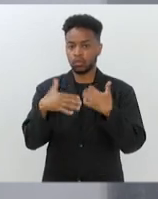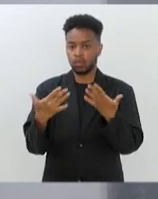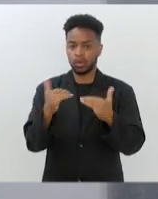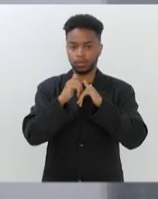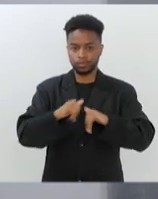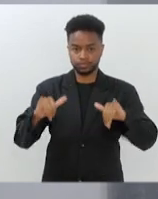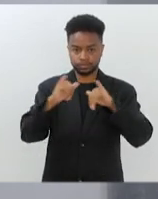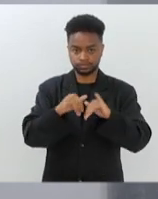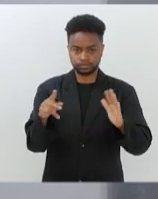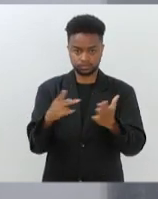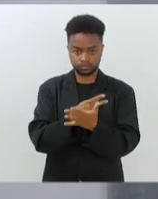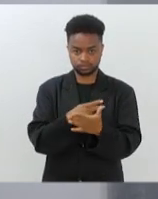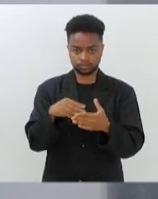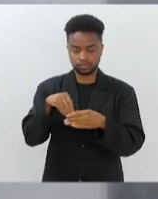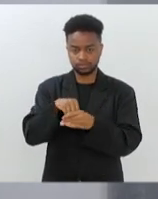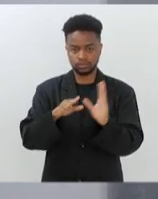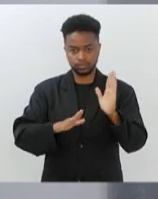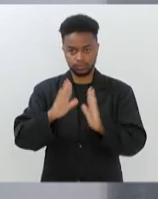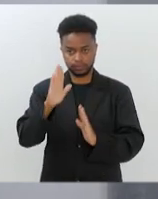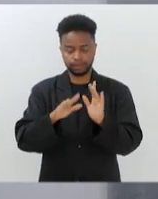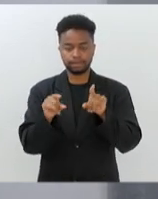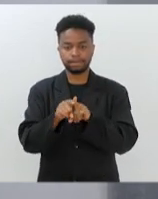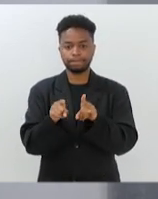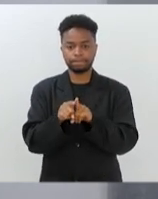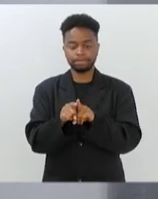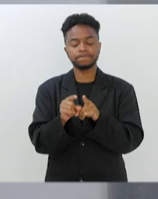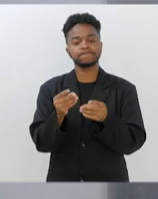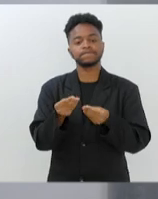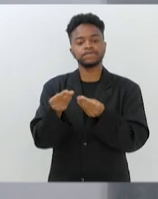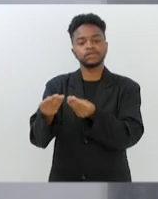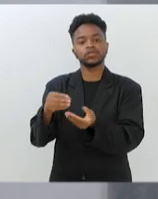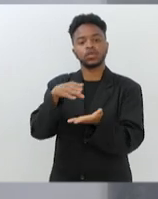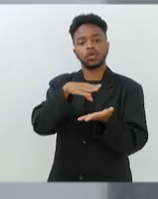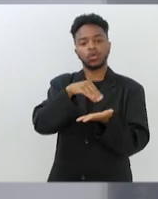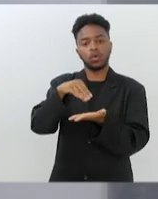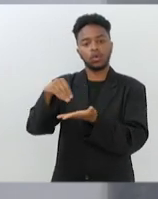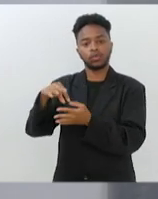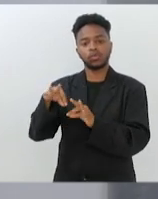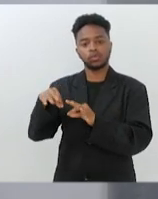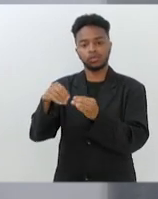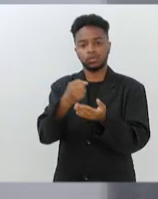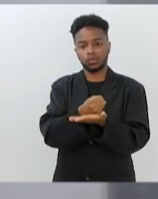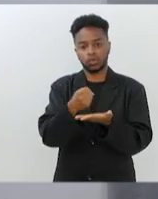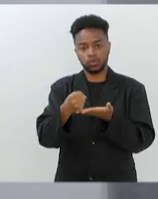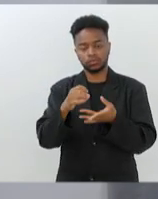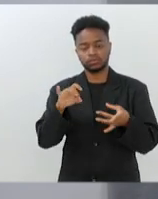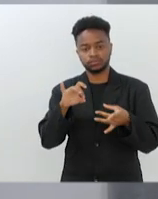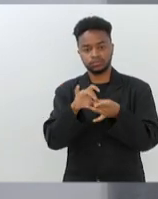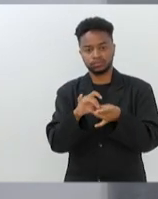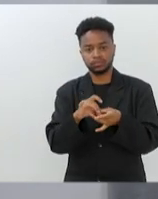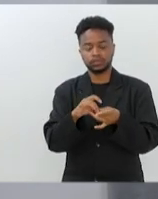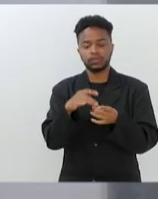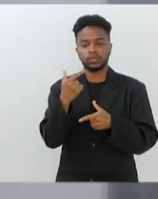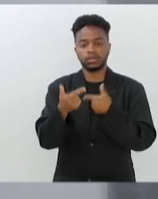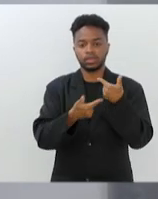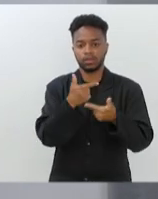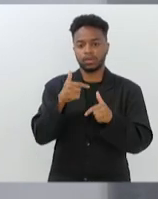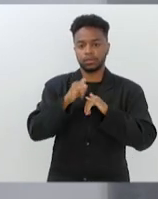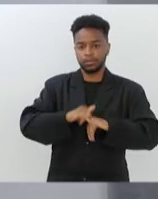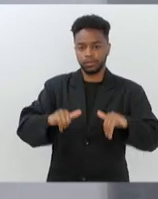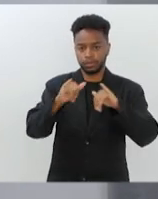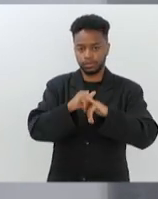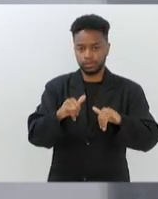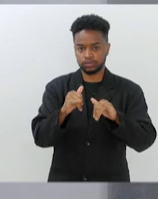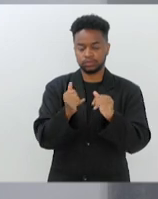publicitárias realizadas encaminhar cópias integrais de todos os contratos relacionados com a prestação de serviço de Publicidade